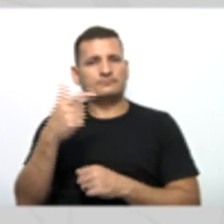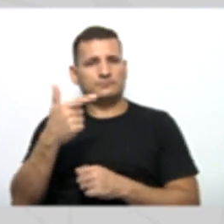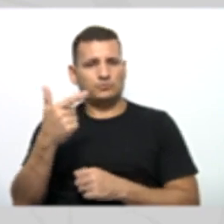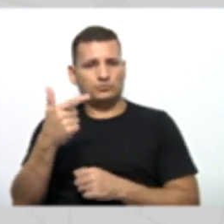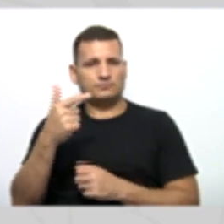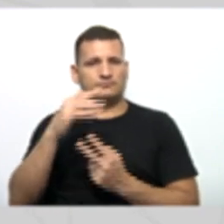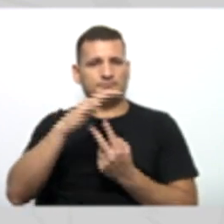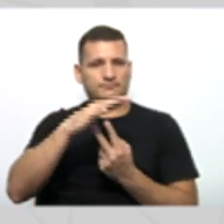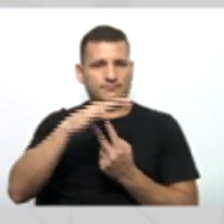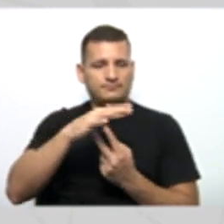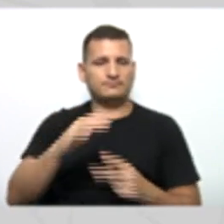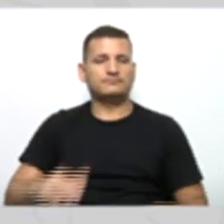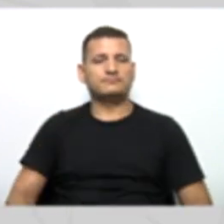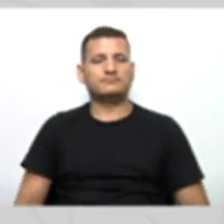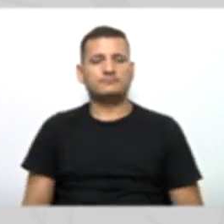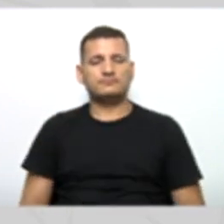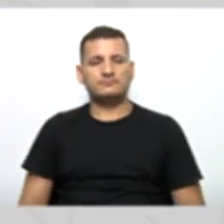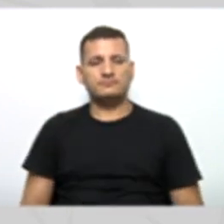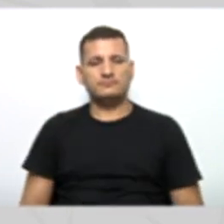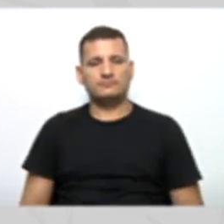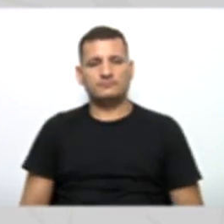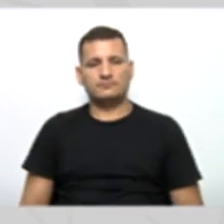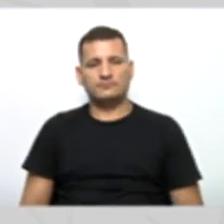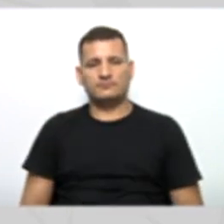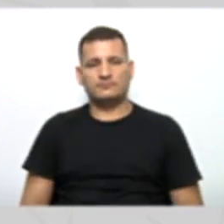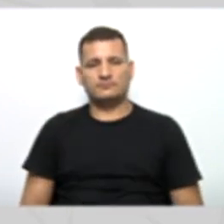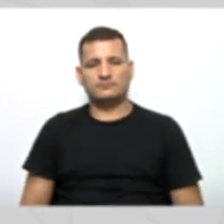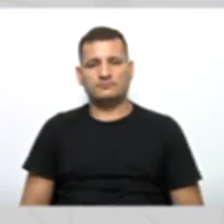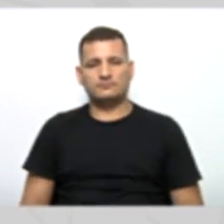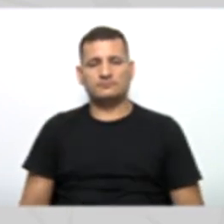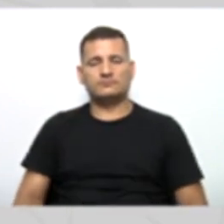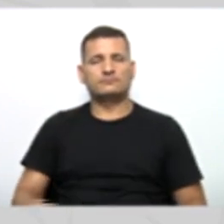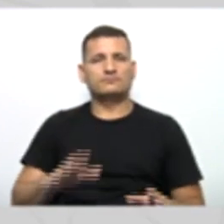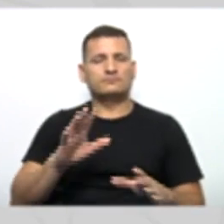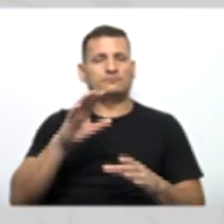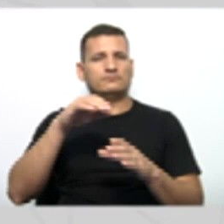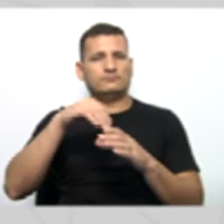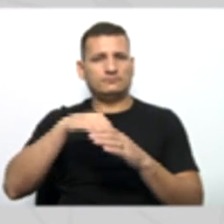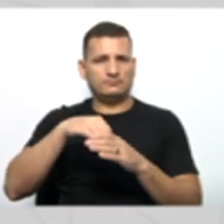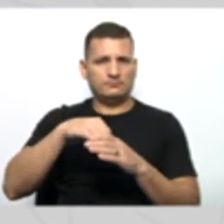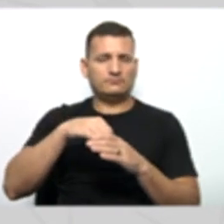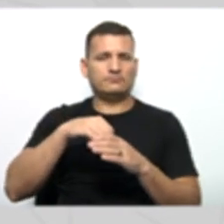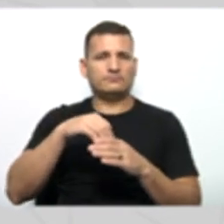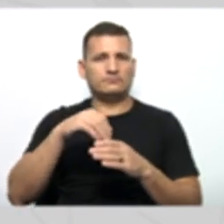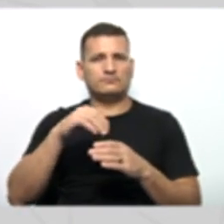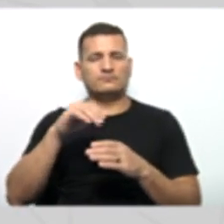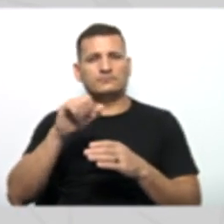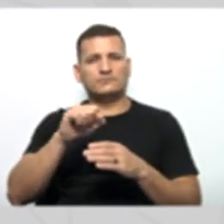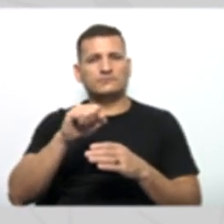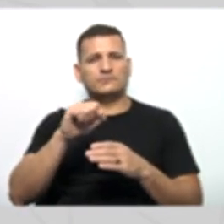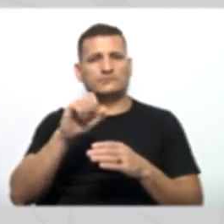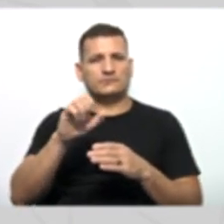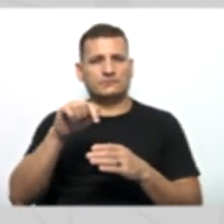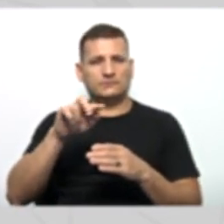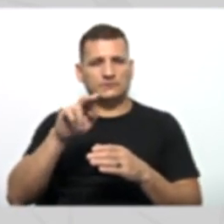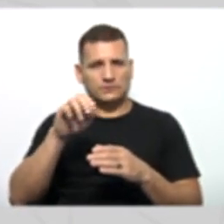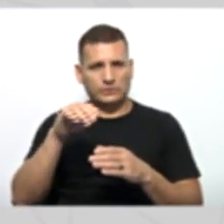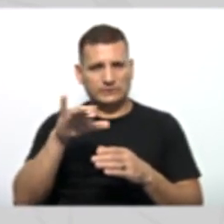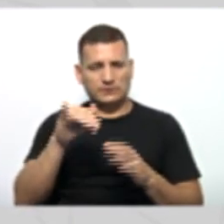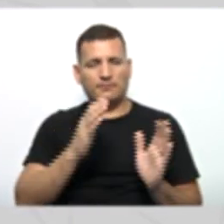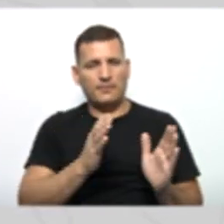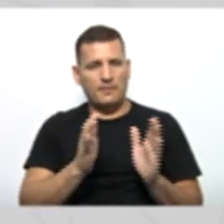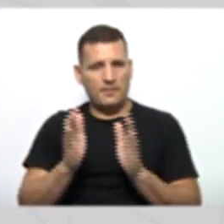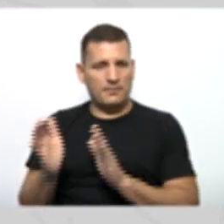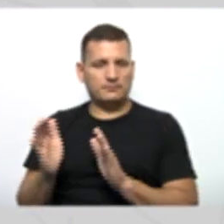aqui, gente, ó, os componentes do diagrama de sequência, que é o que vai ser ilustrado,